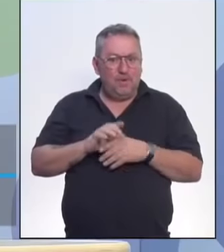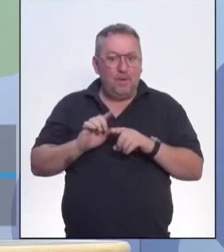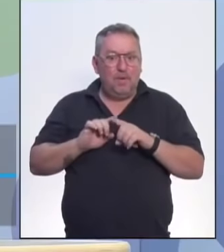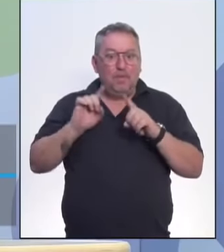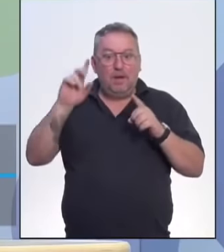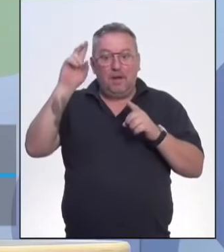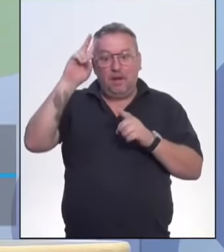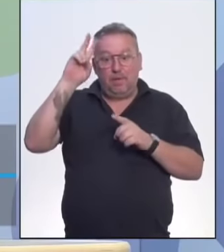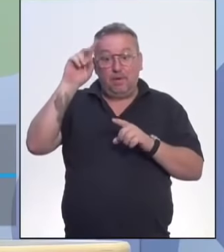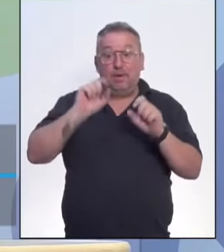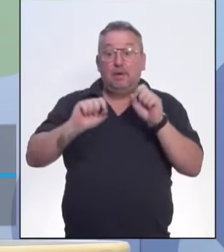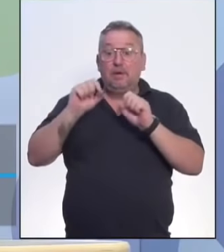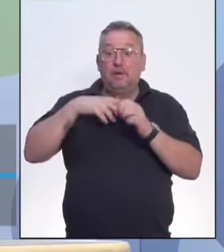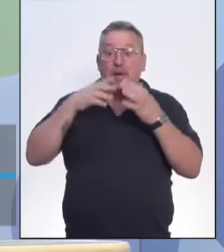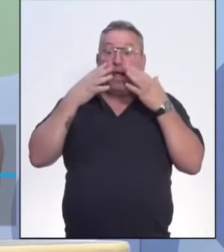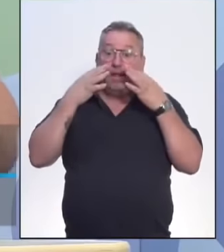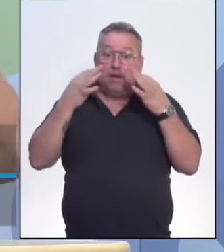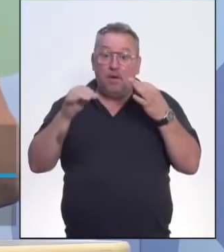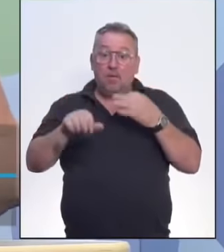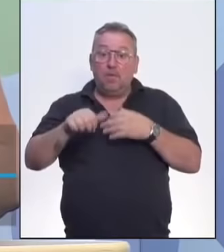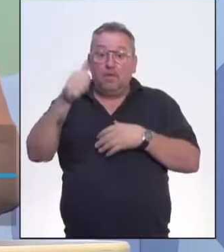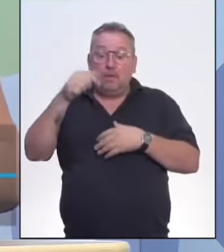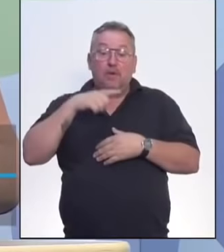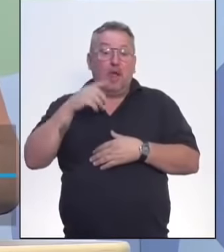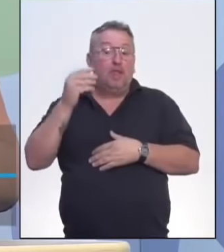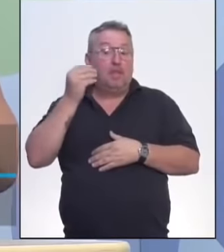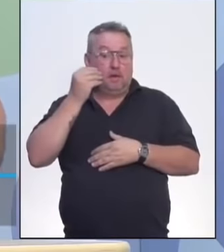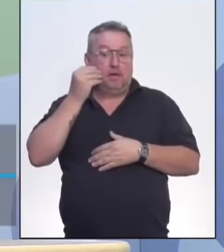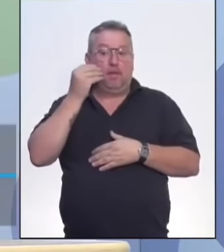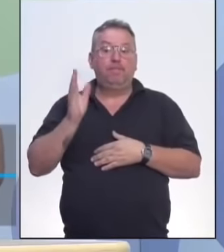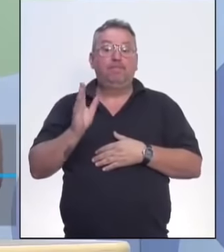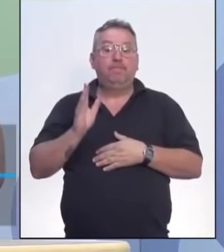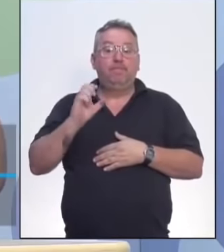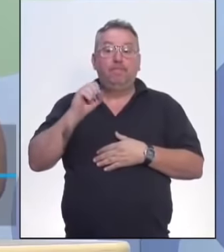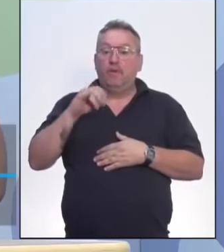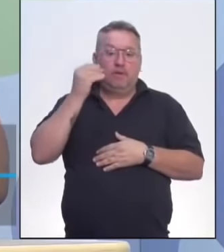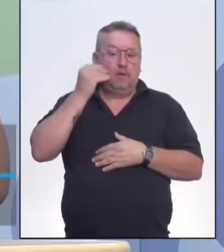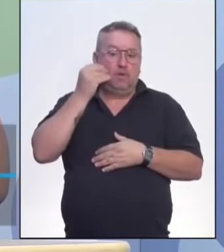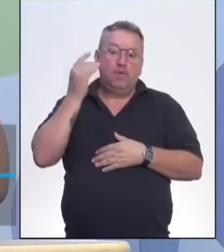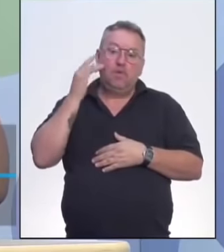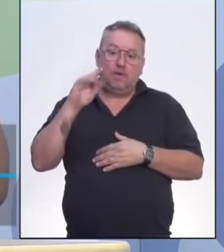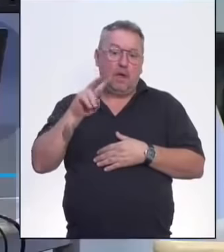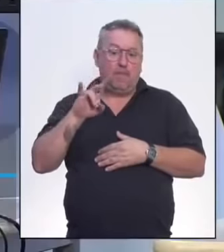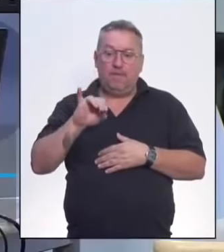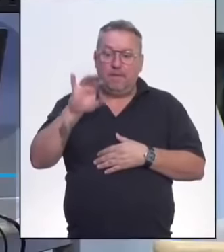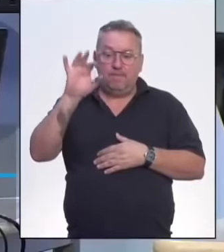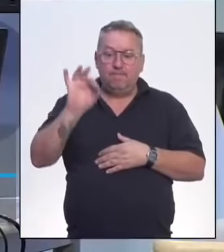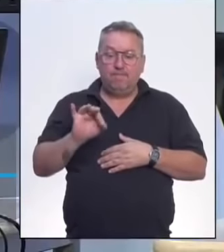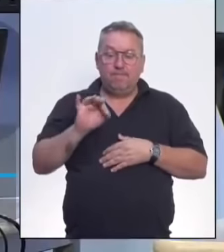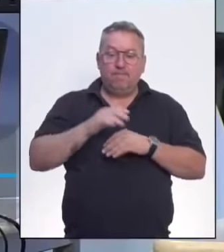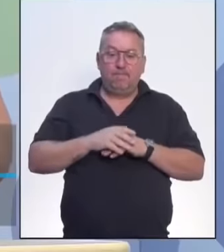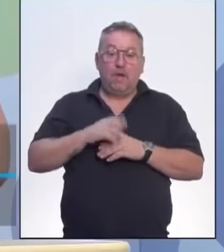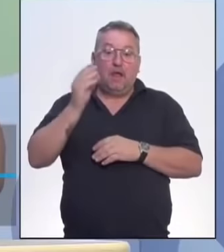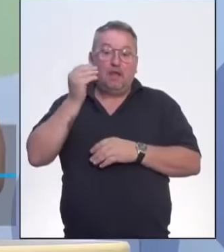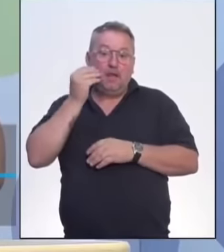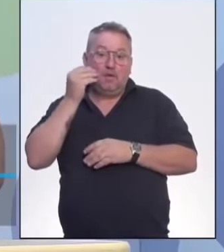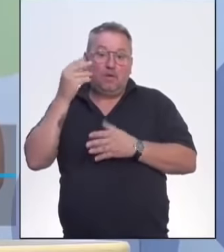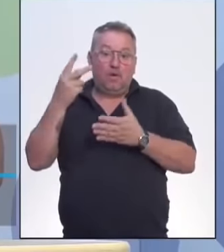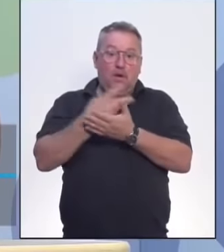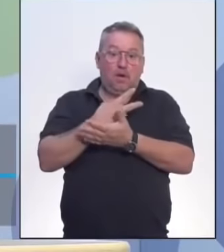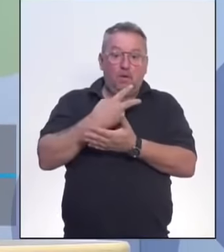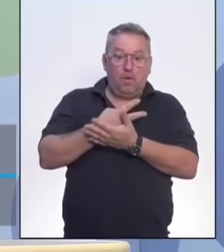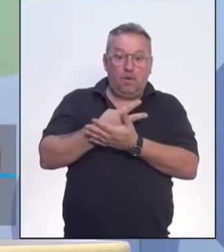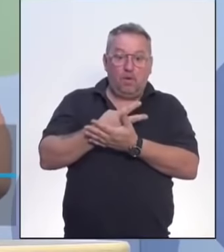Mas lembrando que tem que prestar atenção. Primeiro, tem que tentar. Se não tentar, não vai saber se vai acertar. Sim. Tentou,